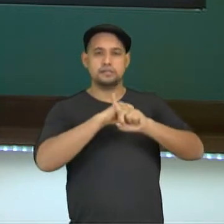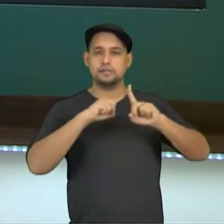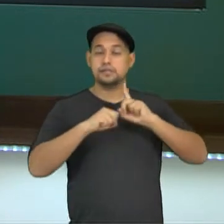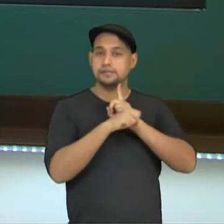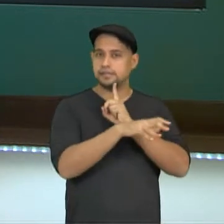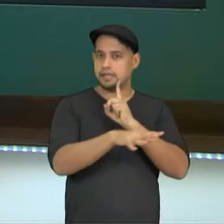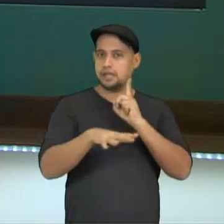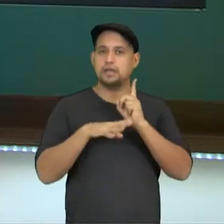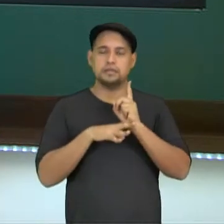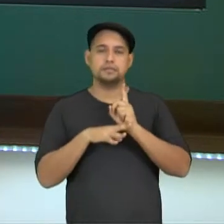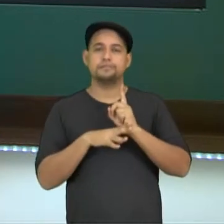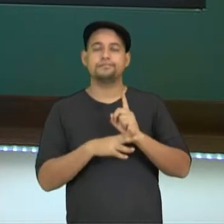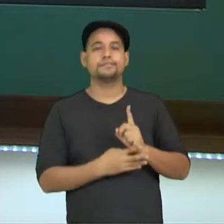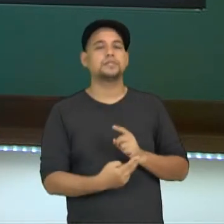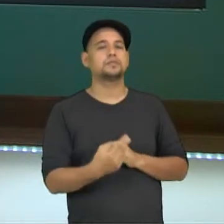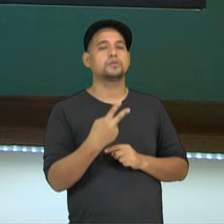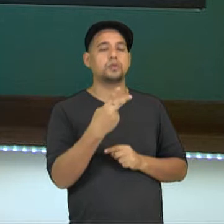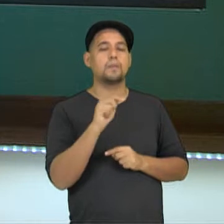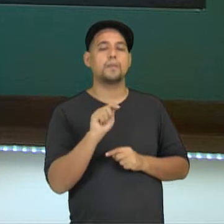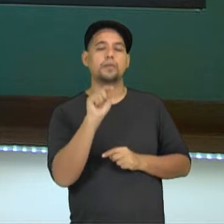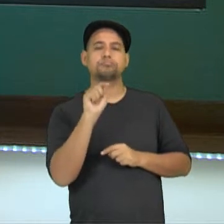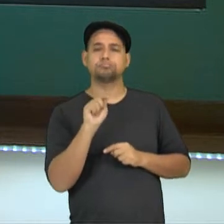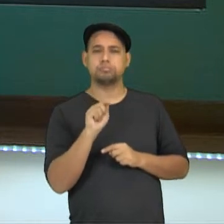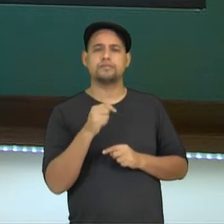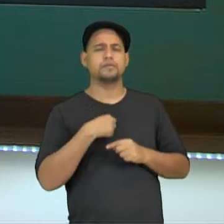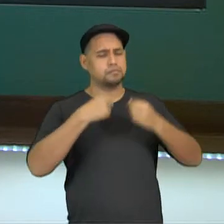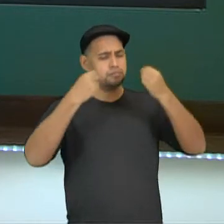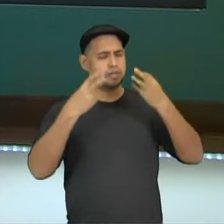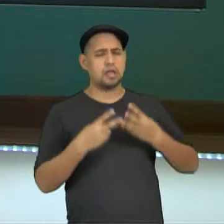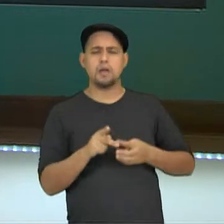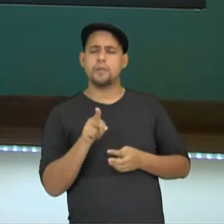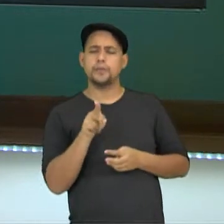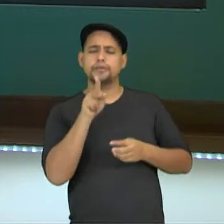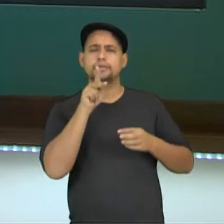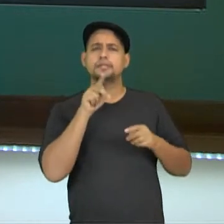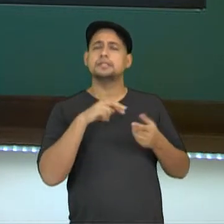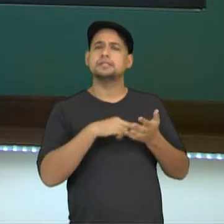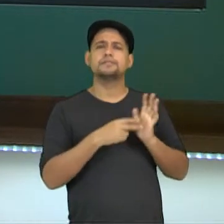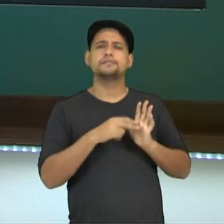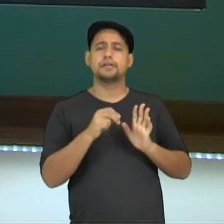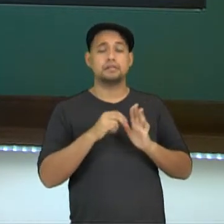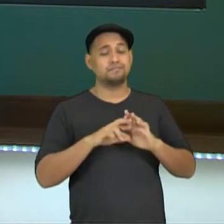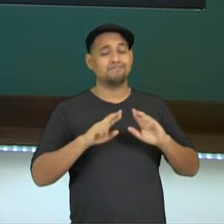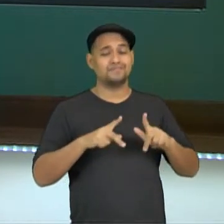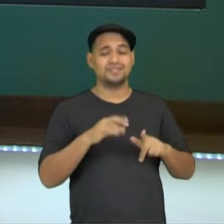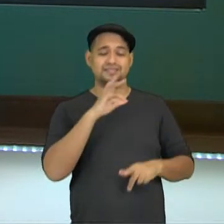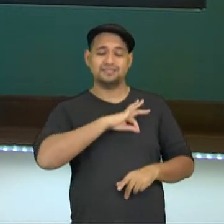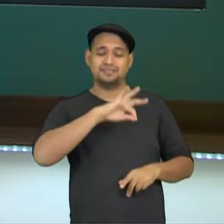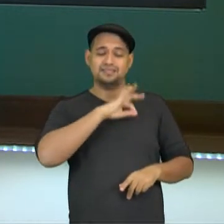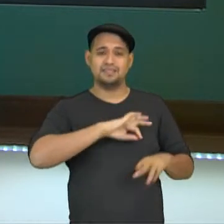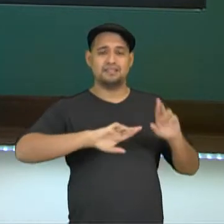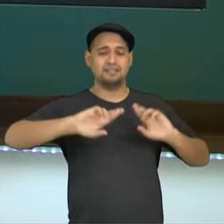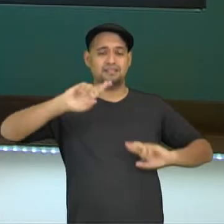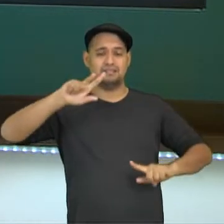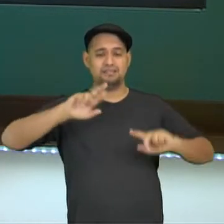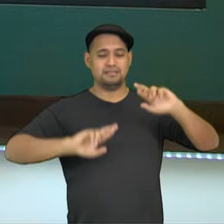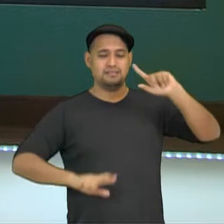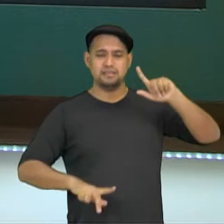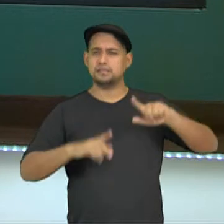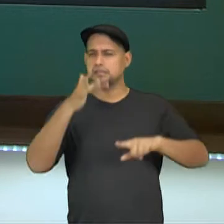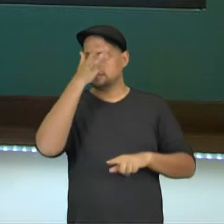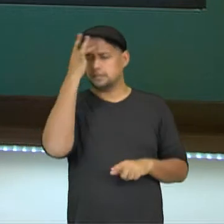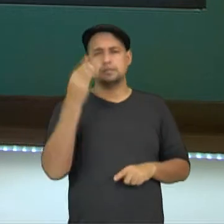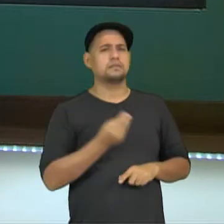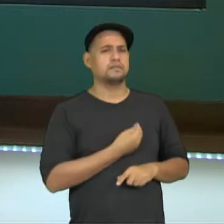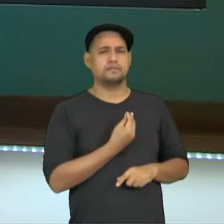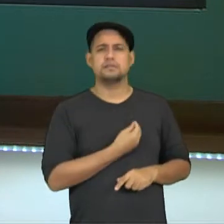Desigualdade social, 2 pontos, eu vou explicar, né? É a má distribuição de renda entre os moradores,